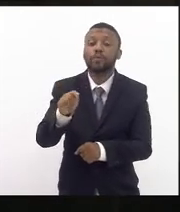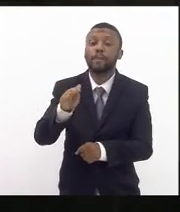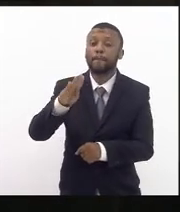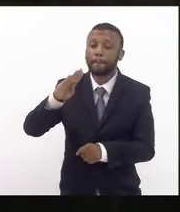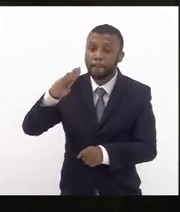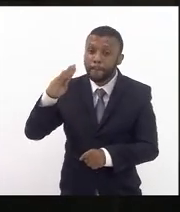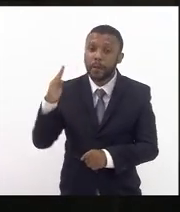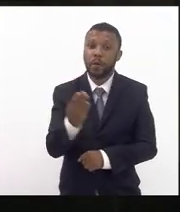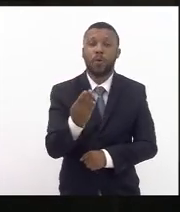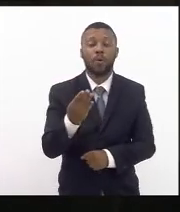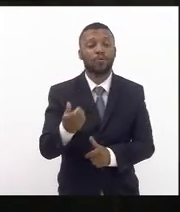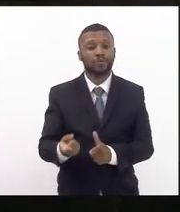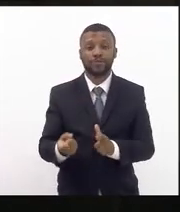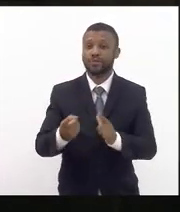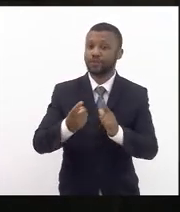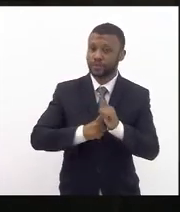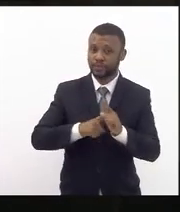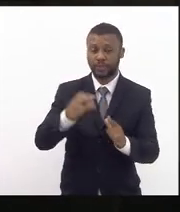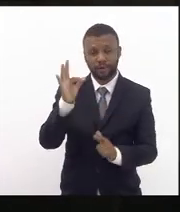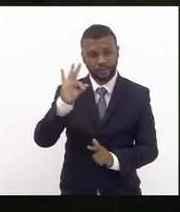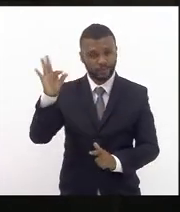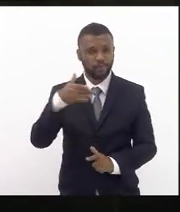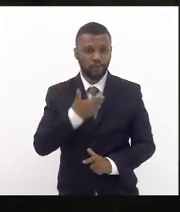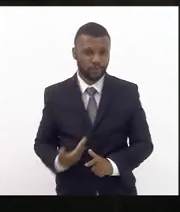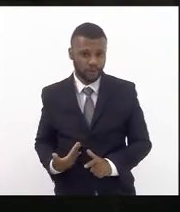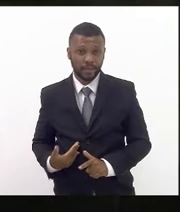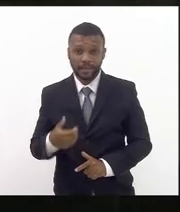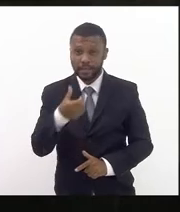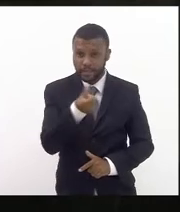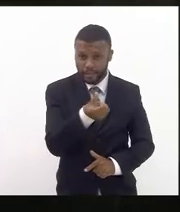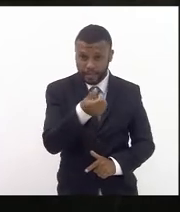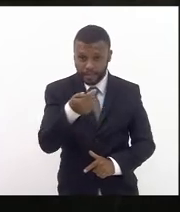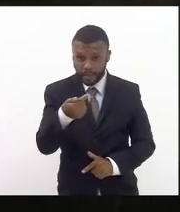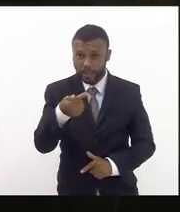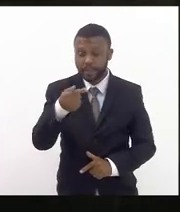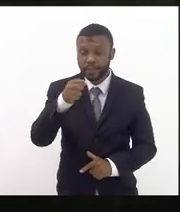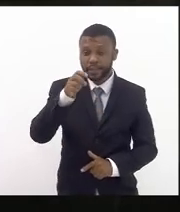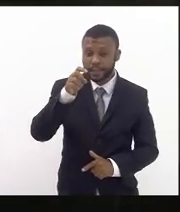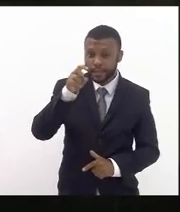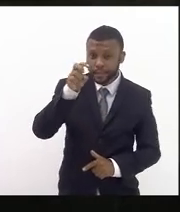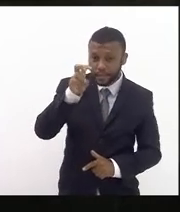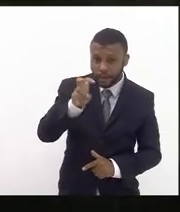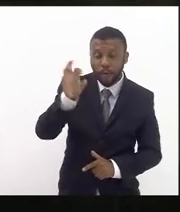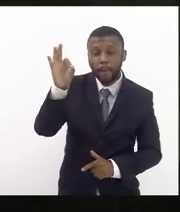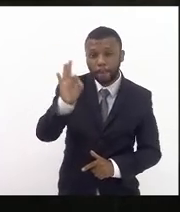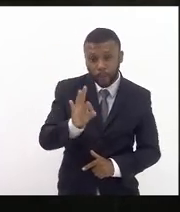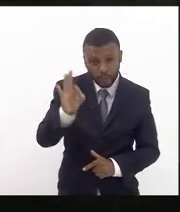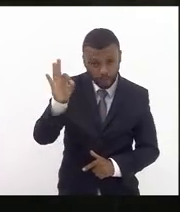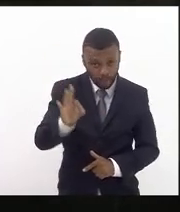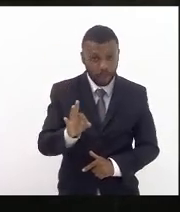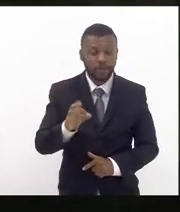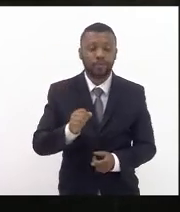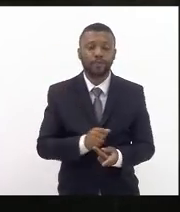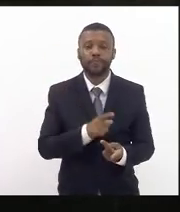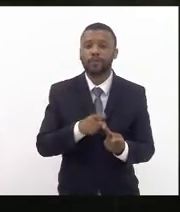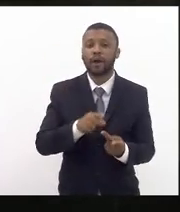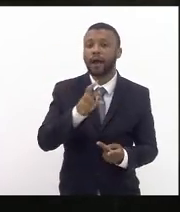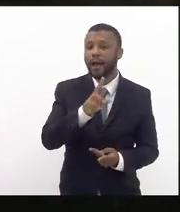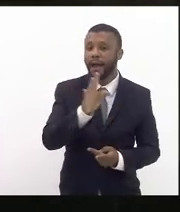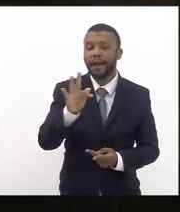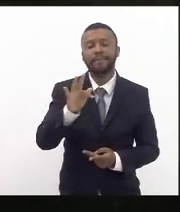Né? Dívida com a União é 77,5% disso, com a Receita Federal é